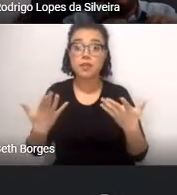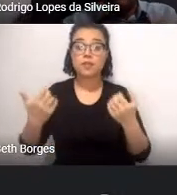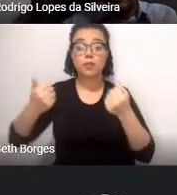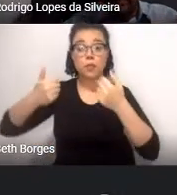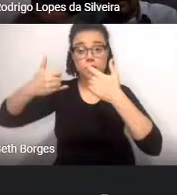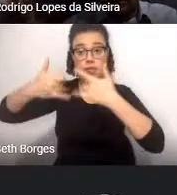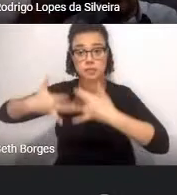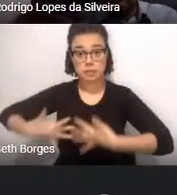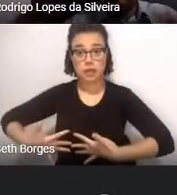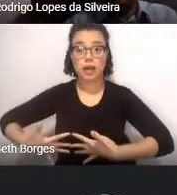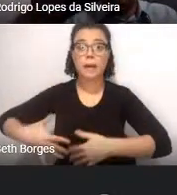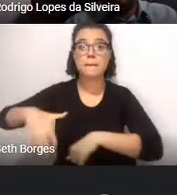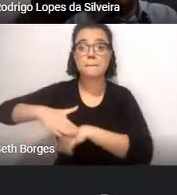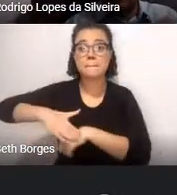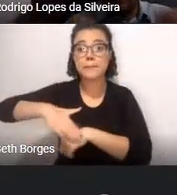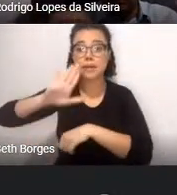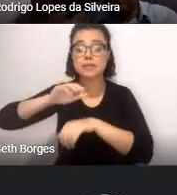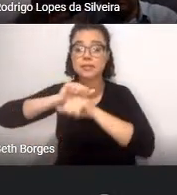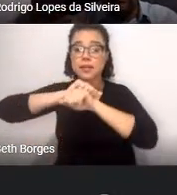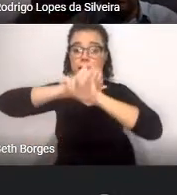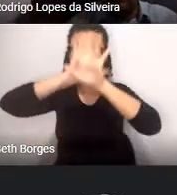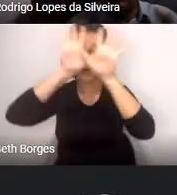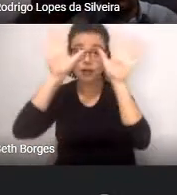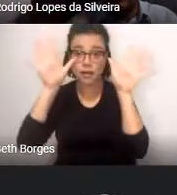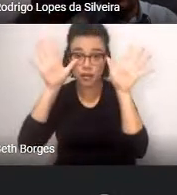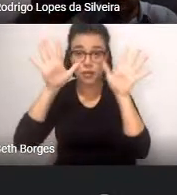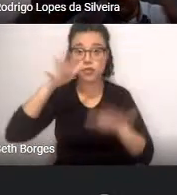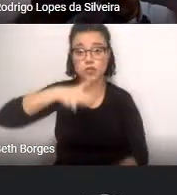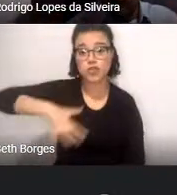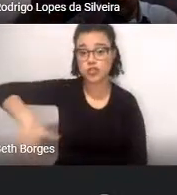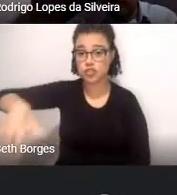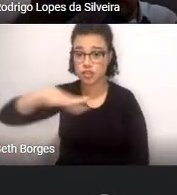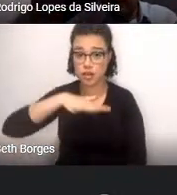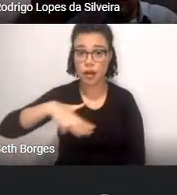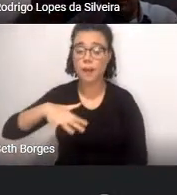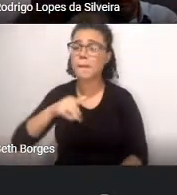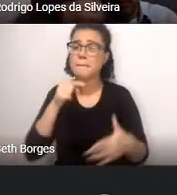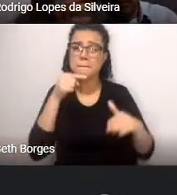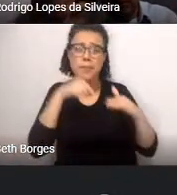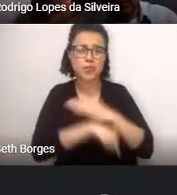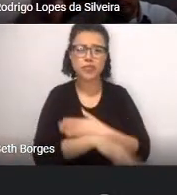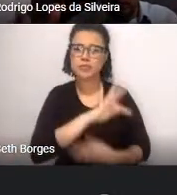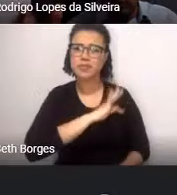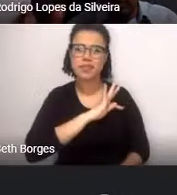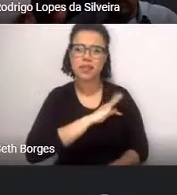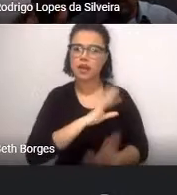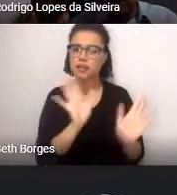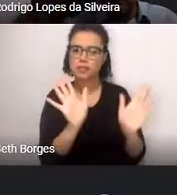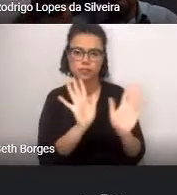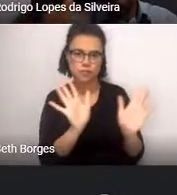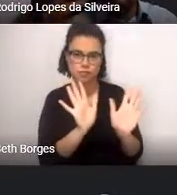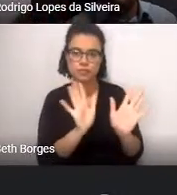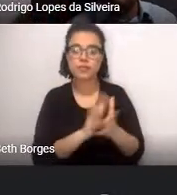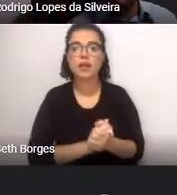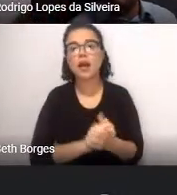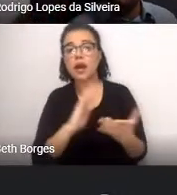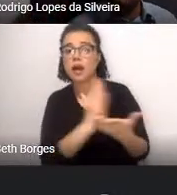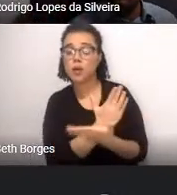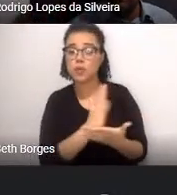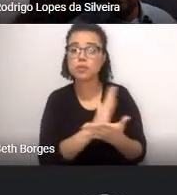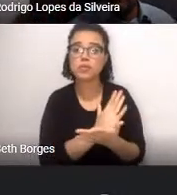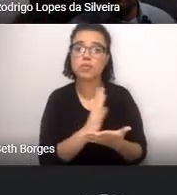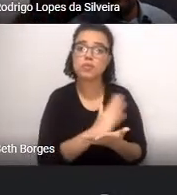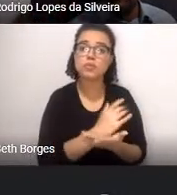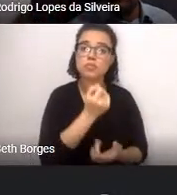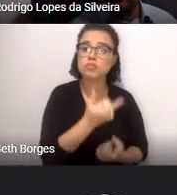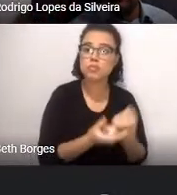mais claro, ou seja, mais geral, tá, pessoal? Não vou falar tão técnico, em alguns momentos sim, porque podem ter